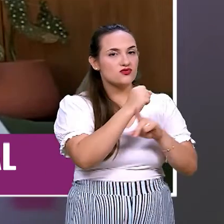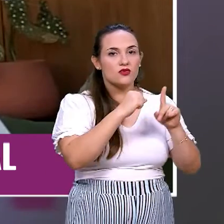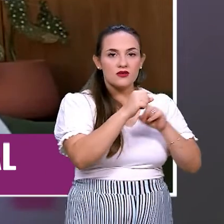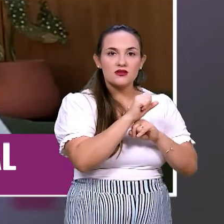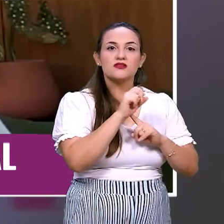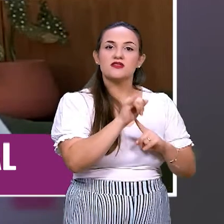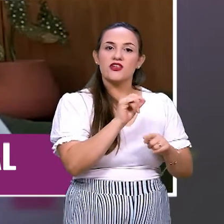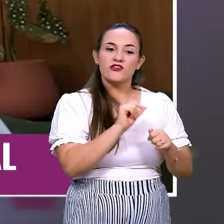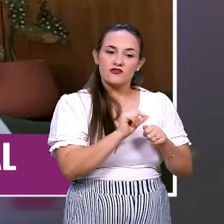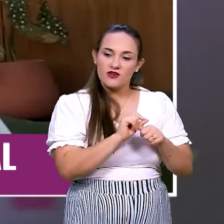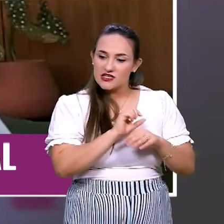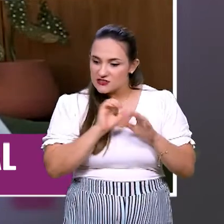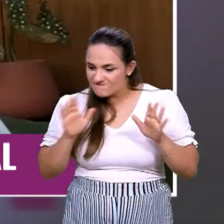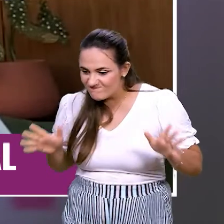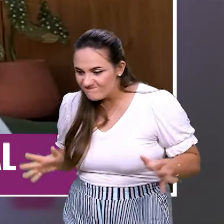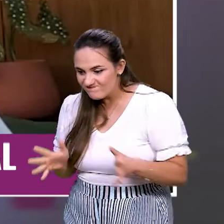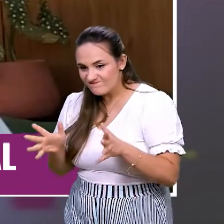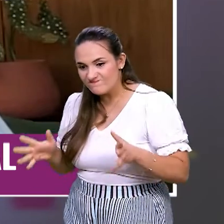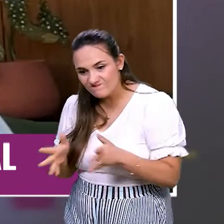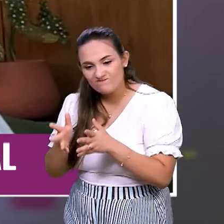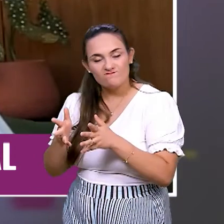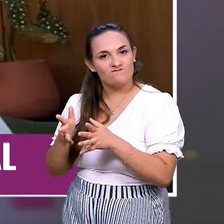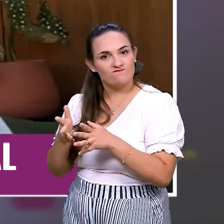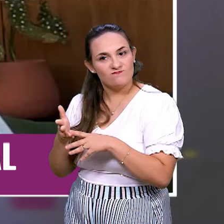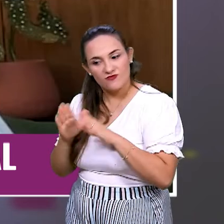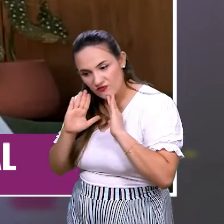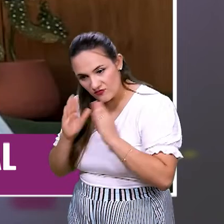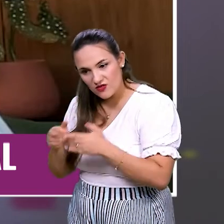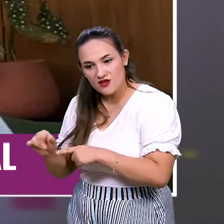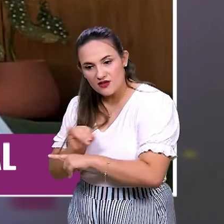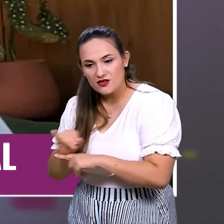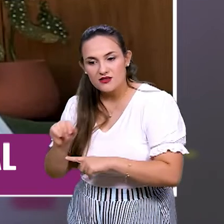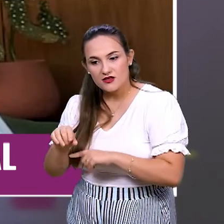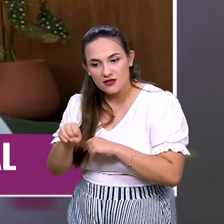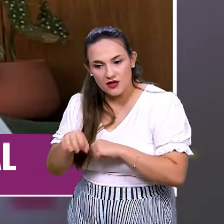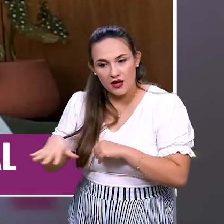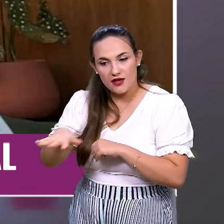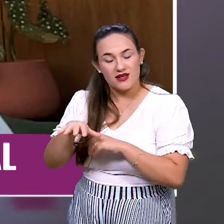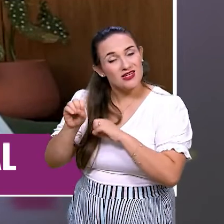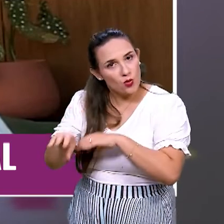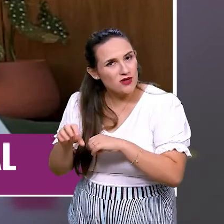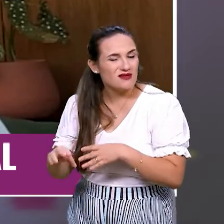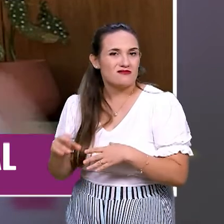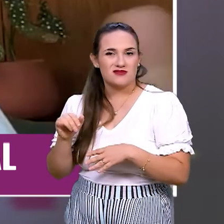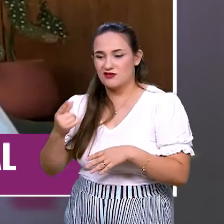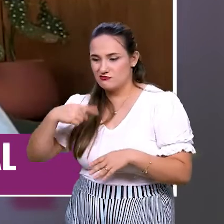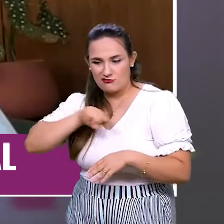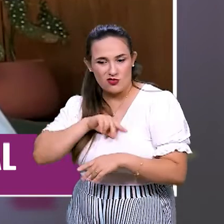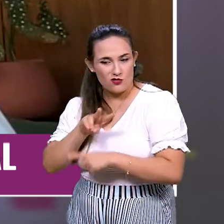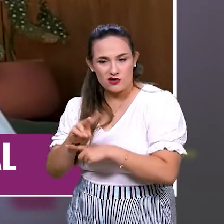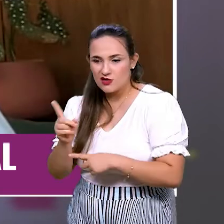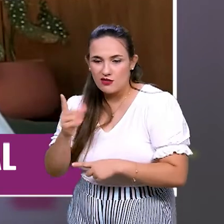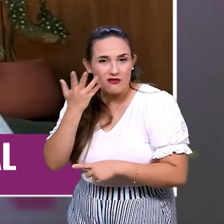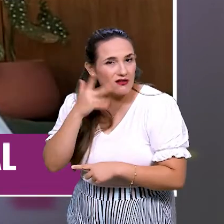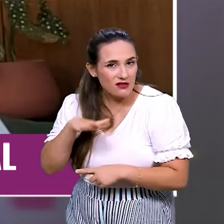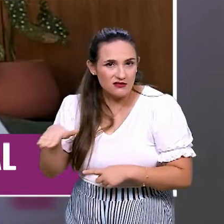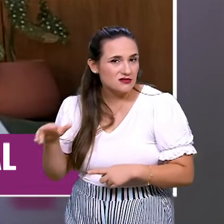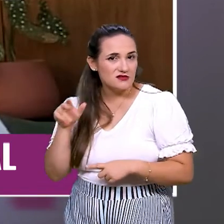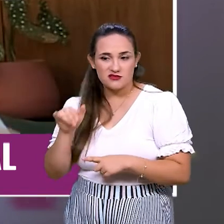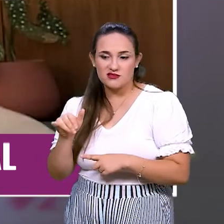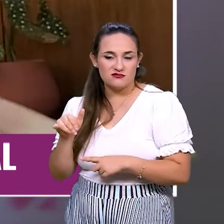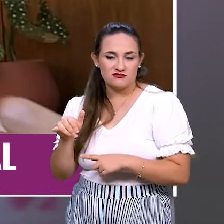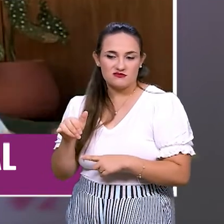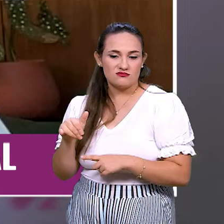sociedade se a gente fizer esses investimentos, e se a gente não investir em educação, se a gente não cuidar das nossas crianças, se a gente